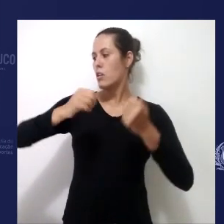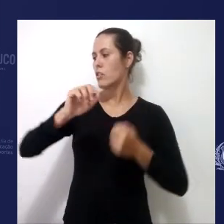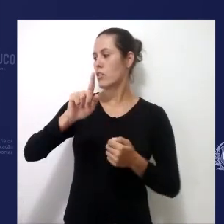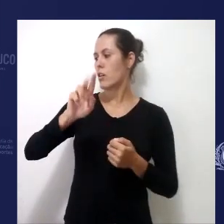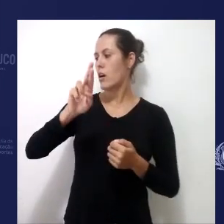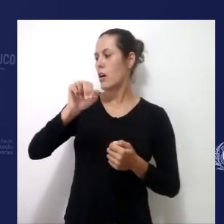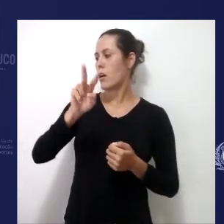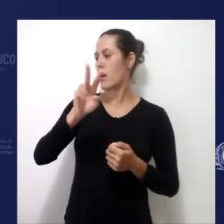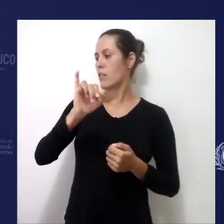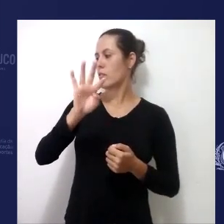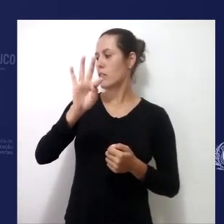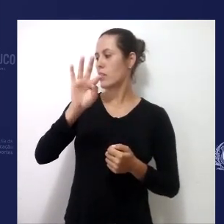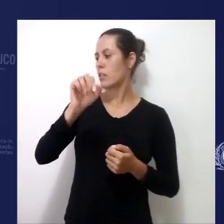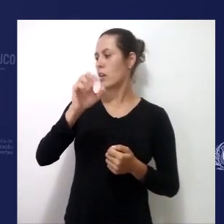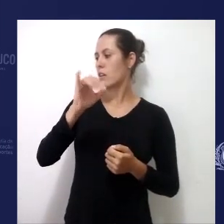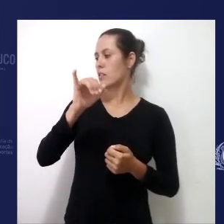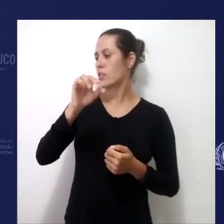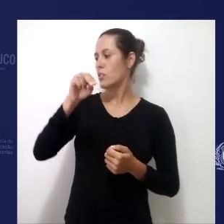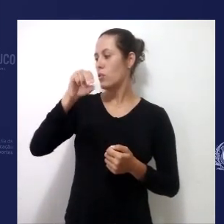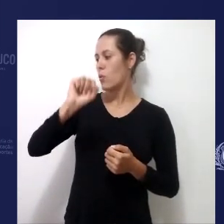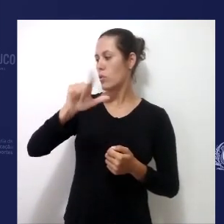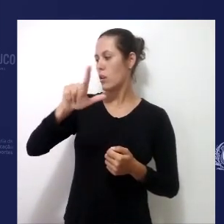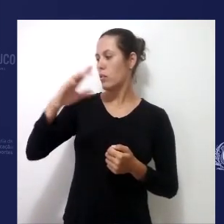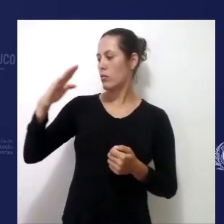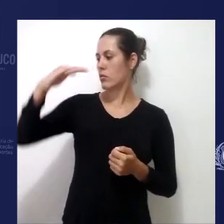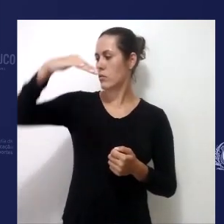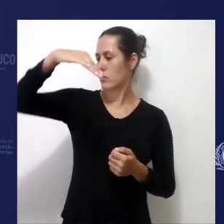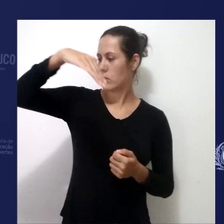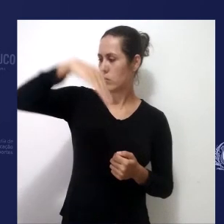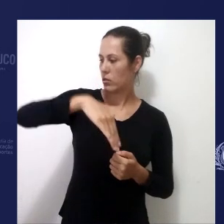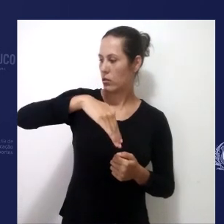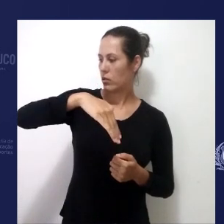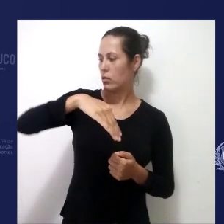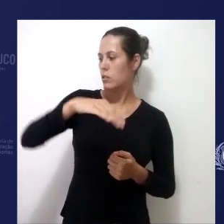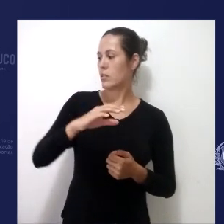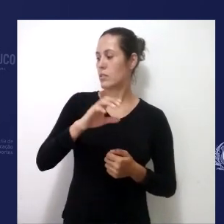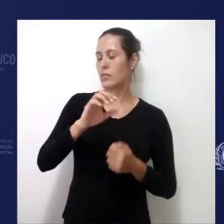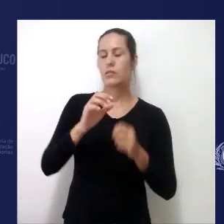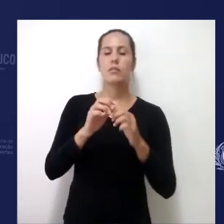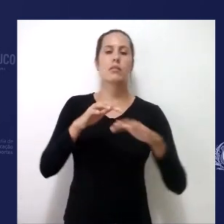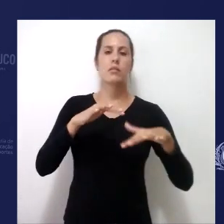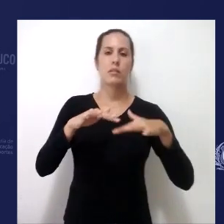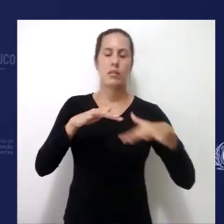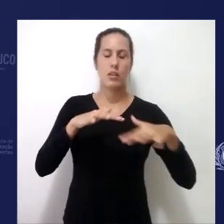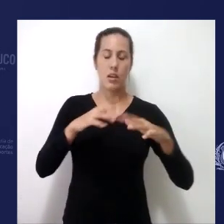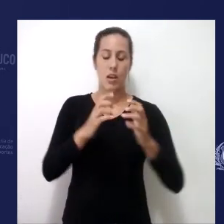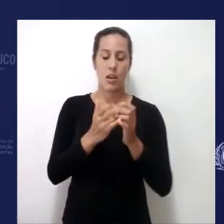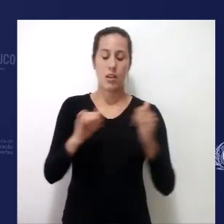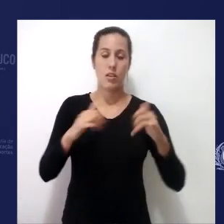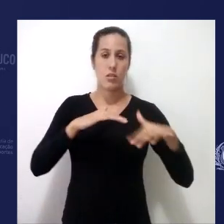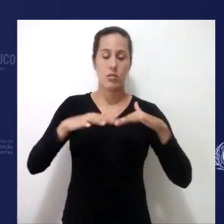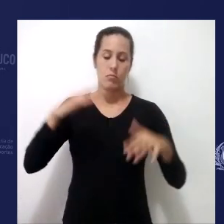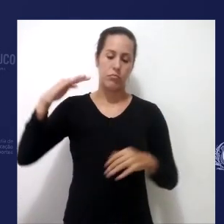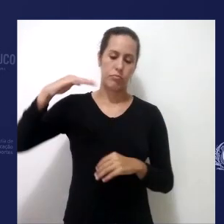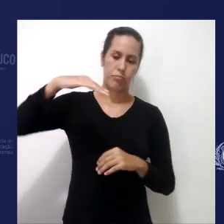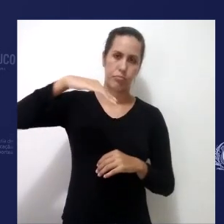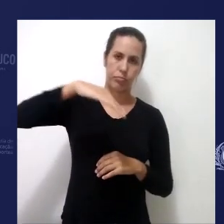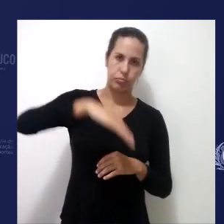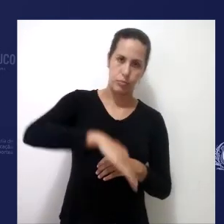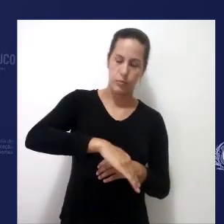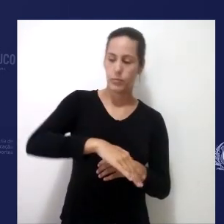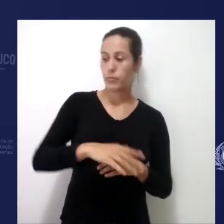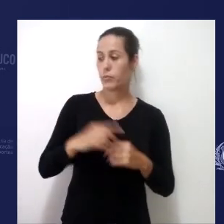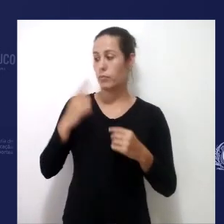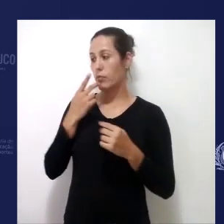energia mecânica do carro, na figura, ela vai ser constante, na realidade, em todos os pontos. E se vai falar